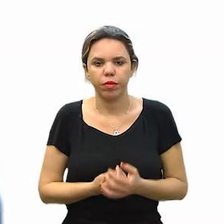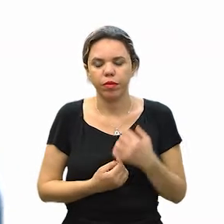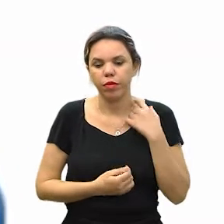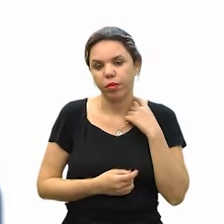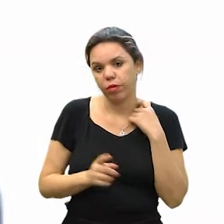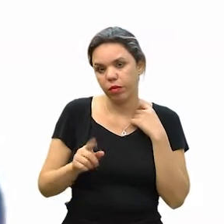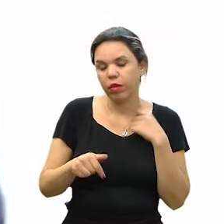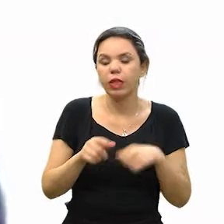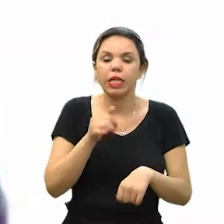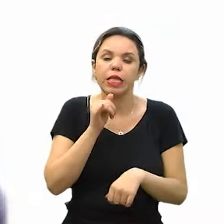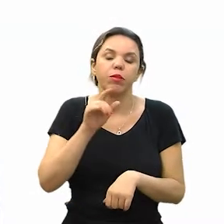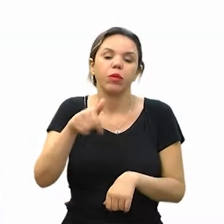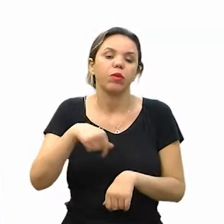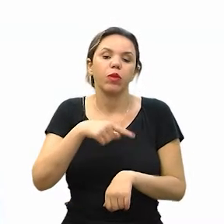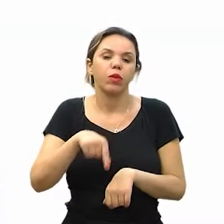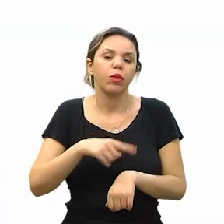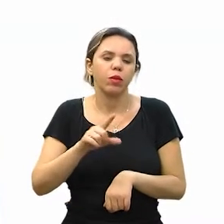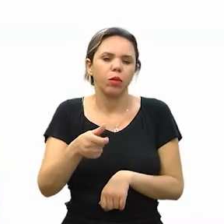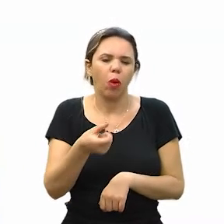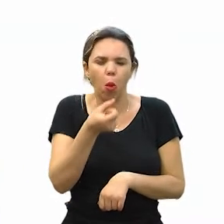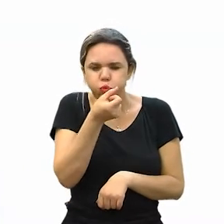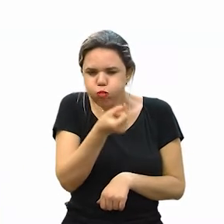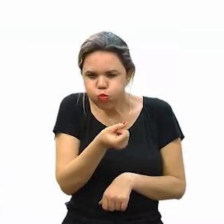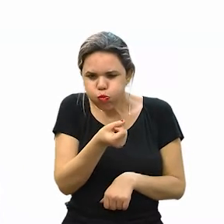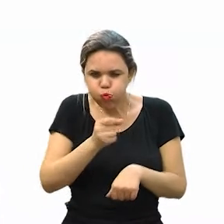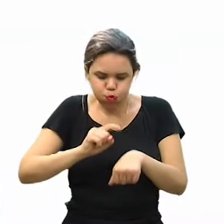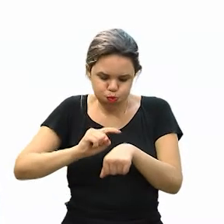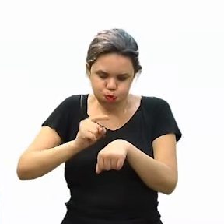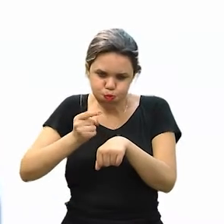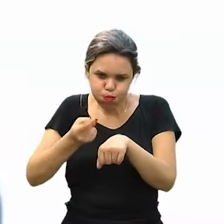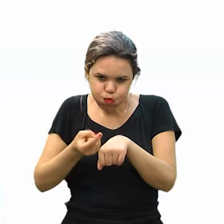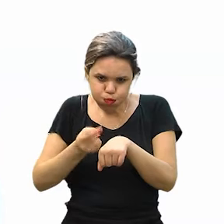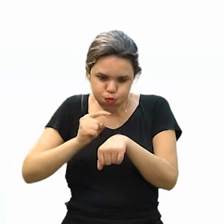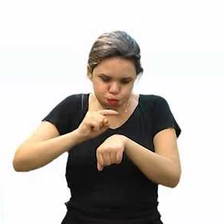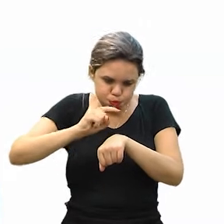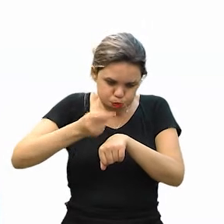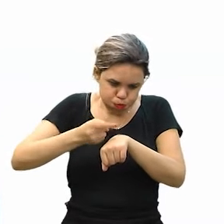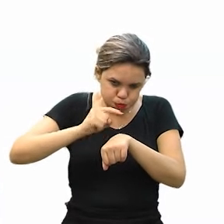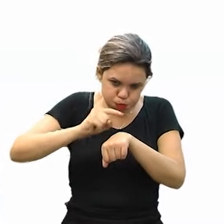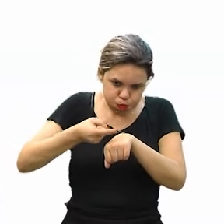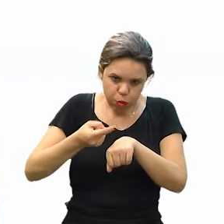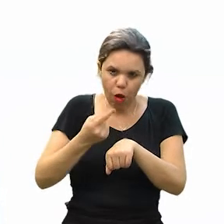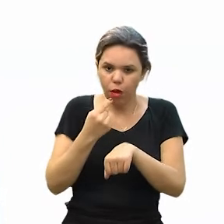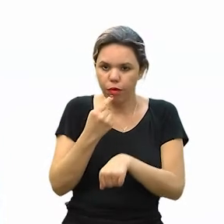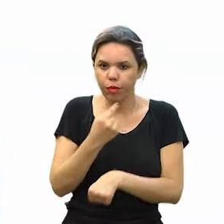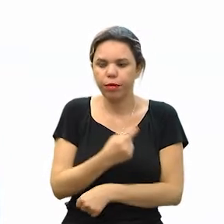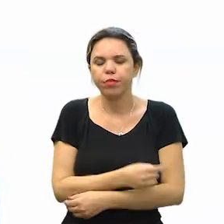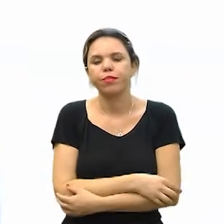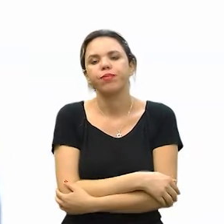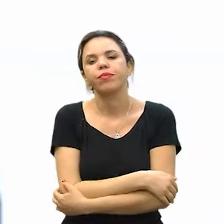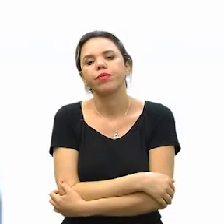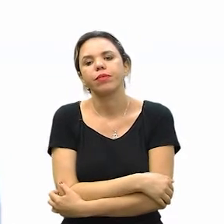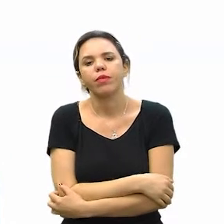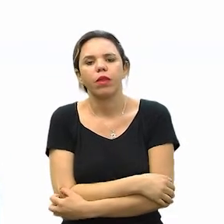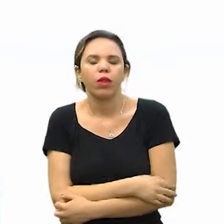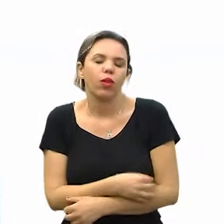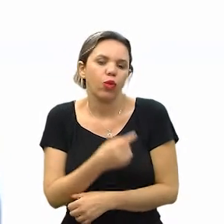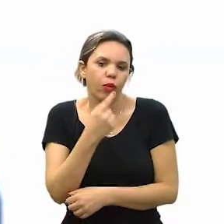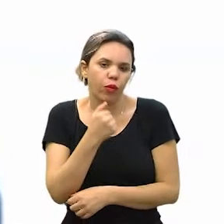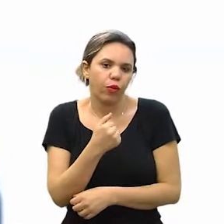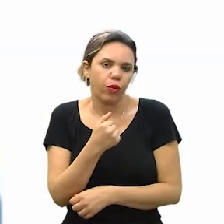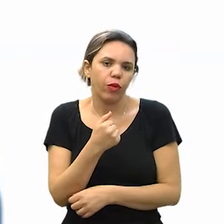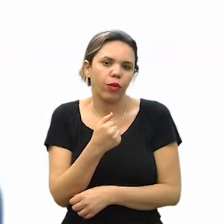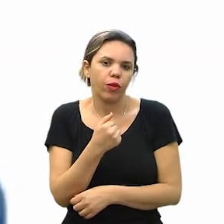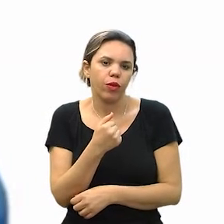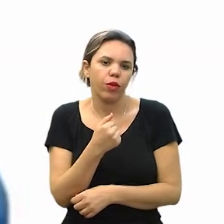observa, é isso, que horas depois aparecem pequenas bolinhas em cima daquela área avermelhada. E essas